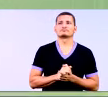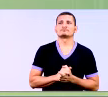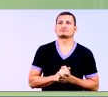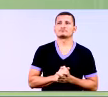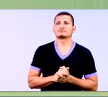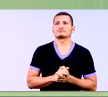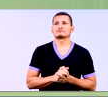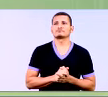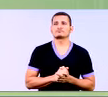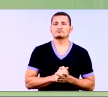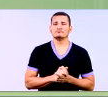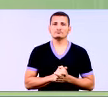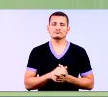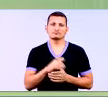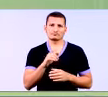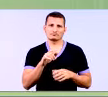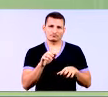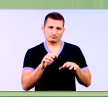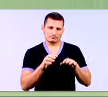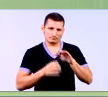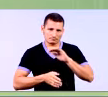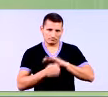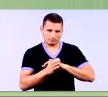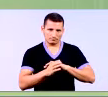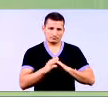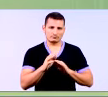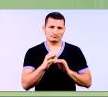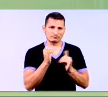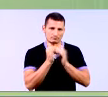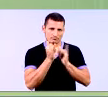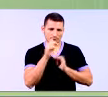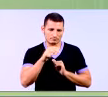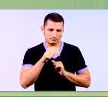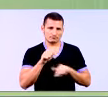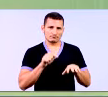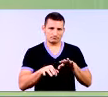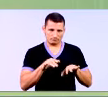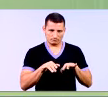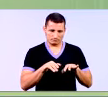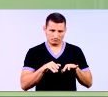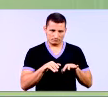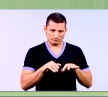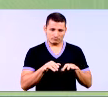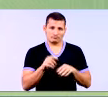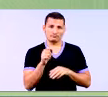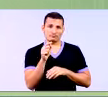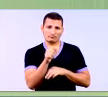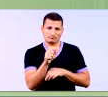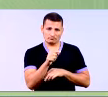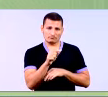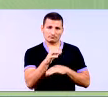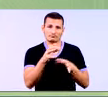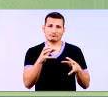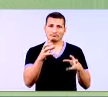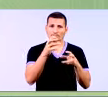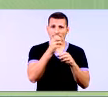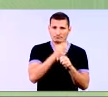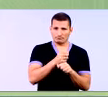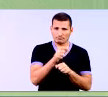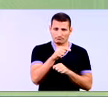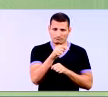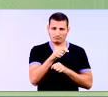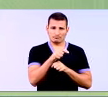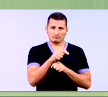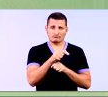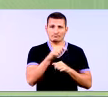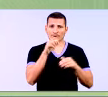Então a gente entra com a informação aqui pelo teclado, o processador carrega isso na memória,